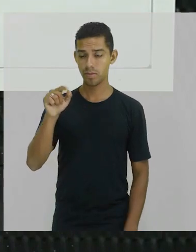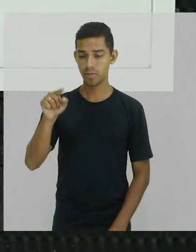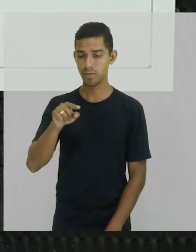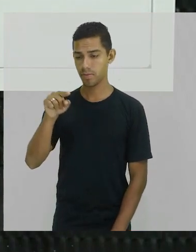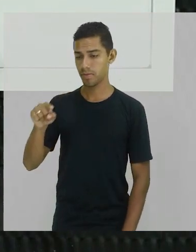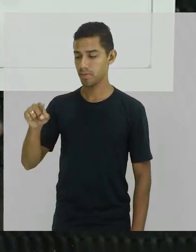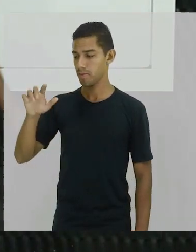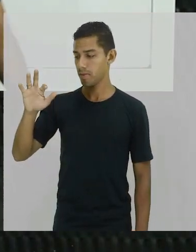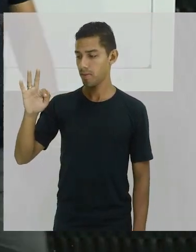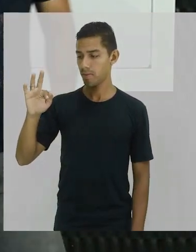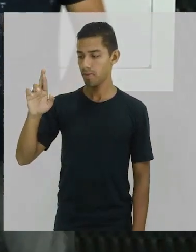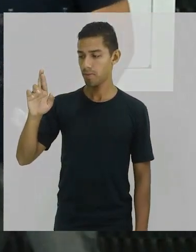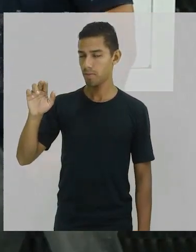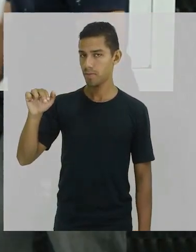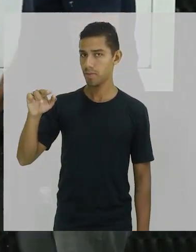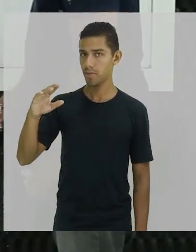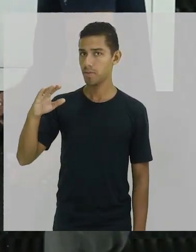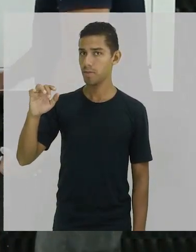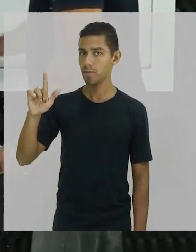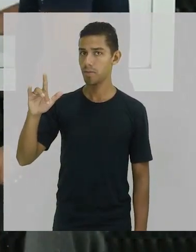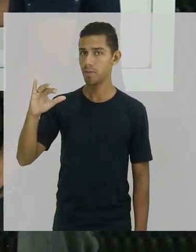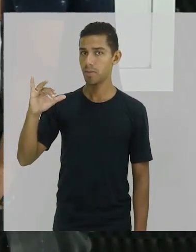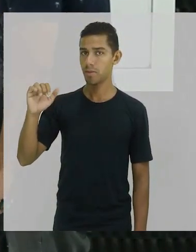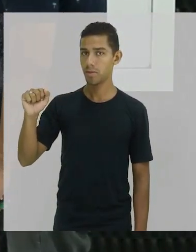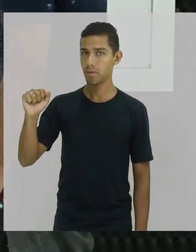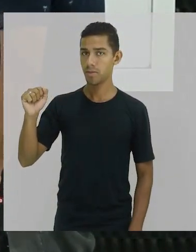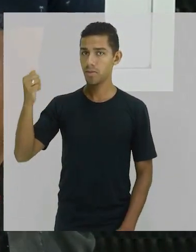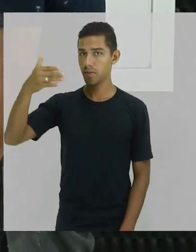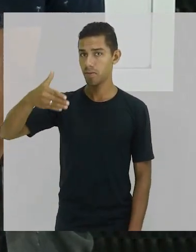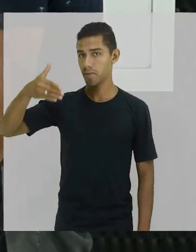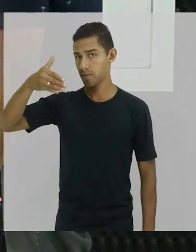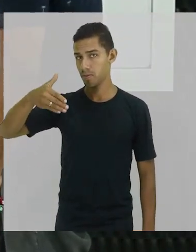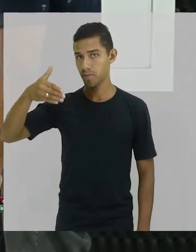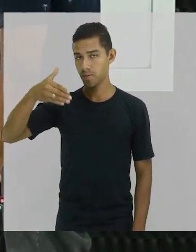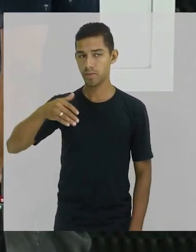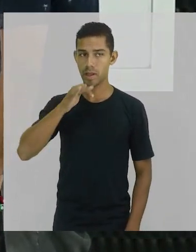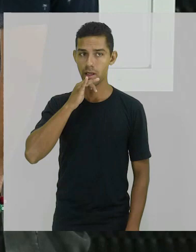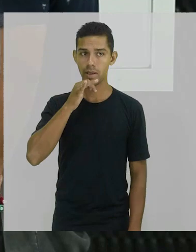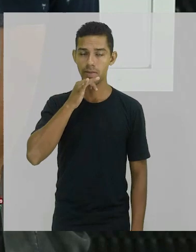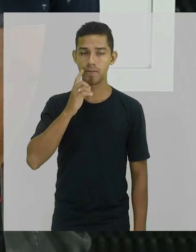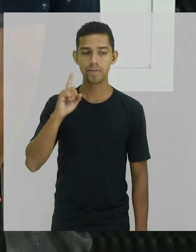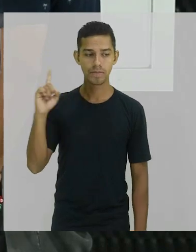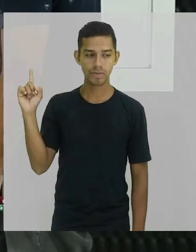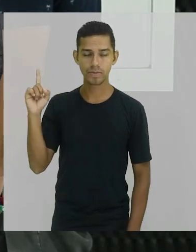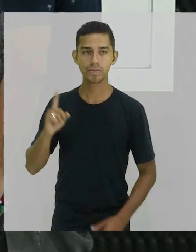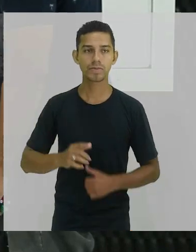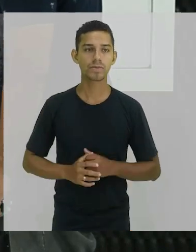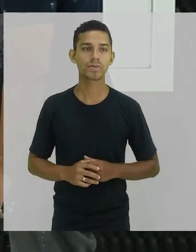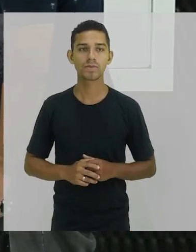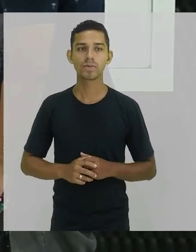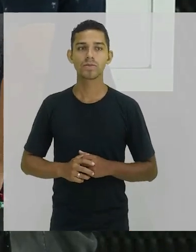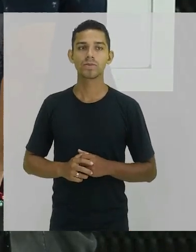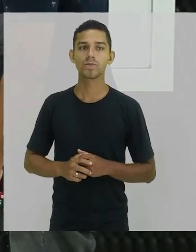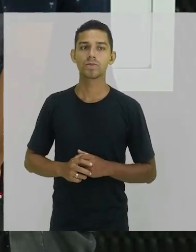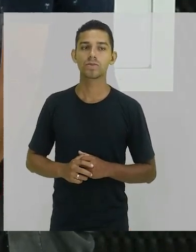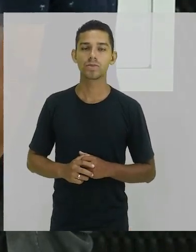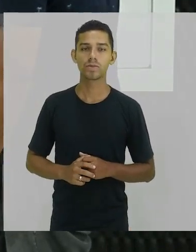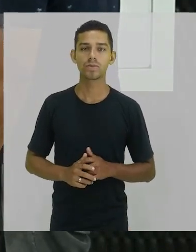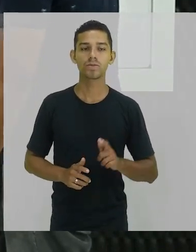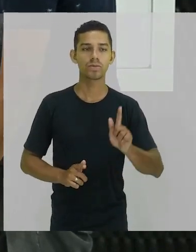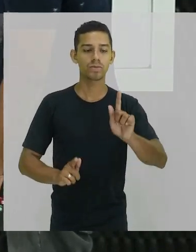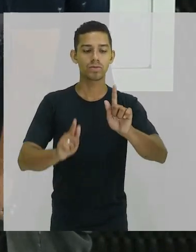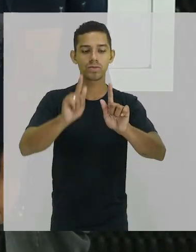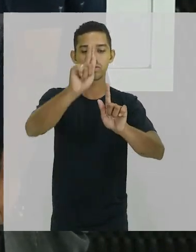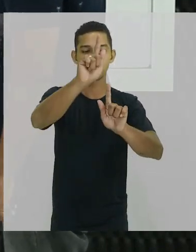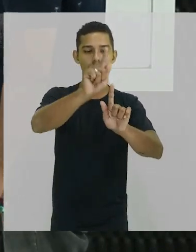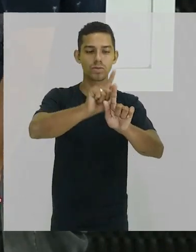onda, ok? Então, se eu pegar uma onda aqui, ó, deixa eu pegar aqui uma onda qualquer. Então, eu vou pegar aqui